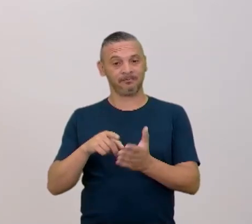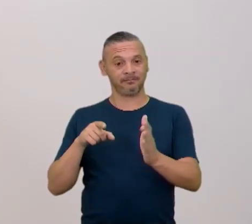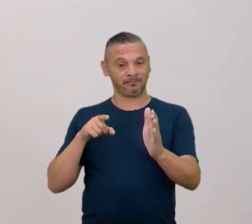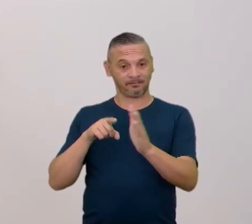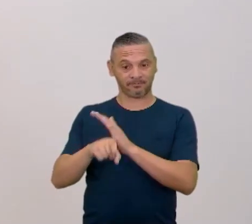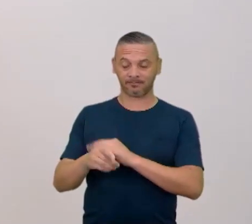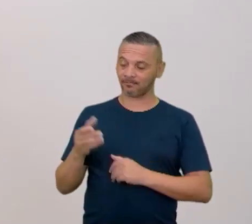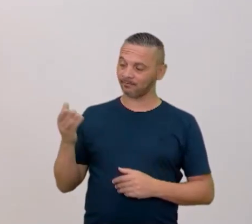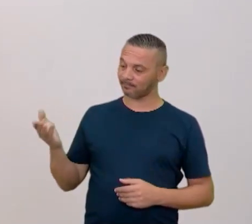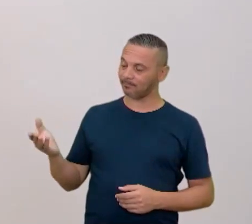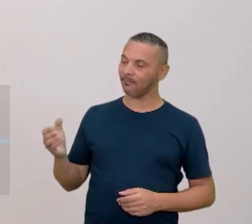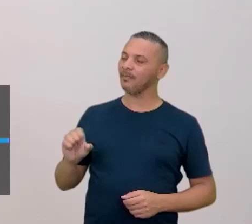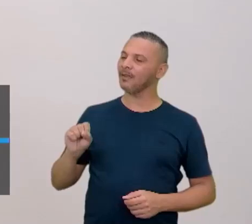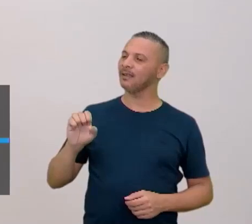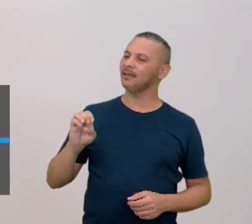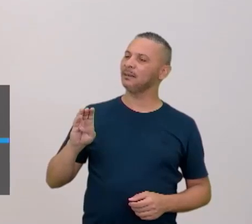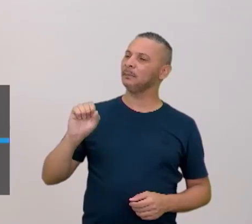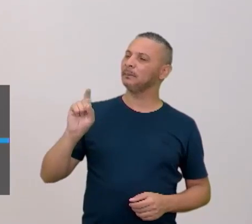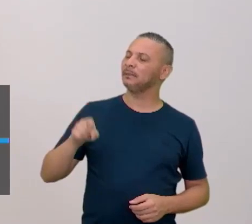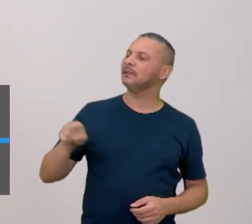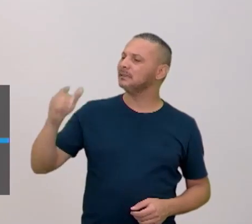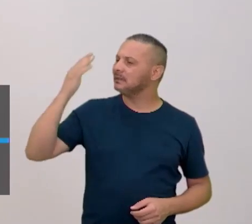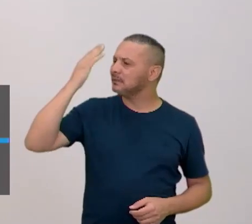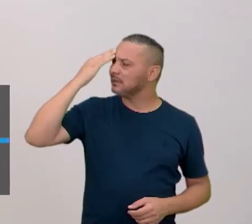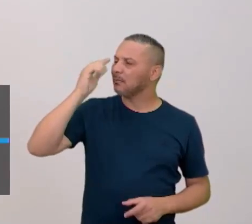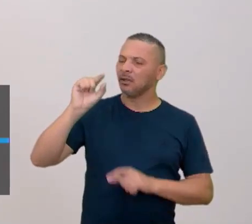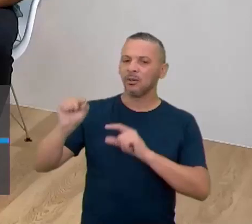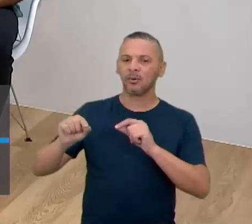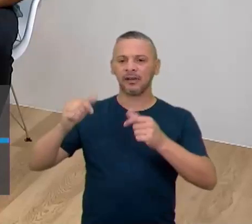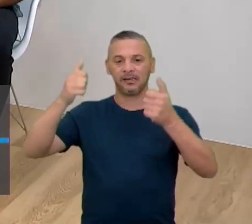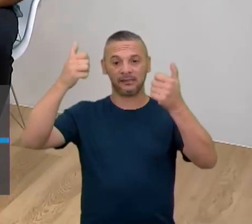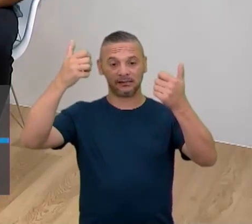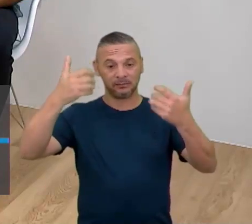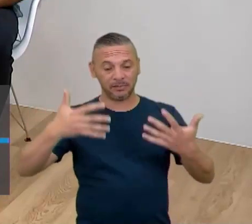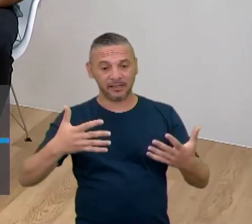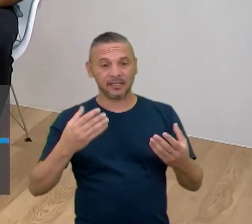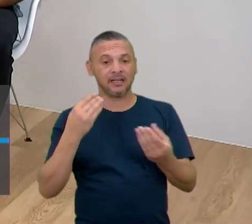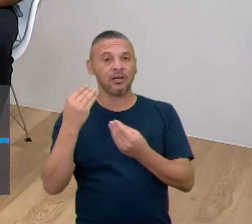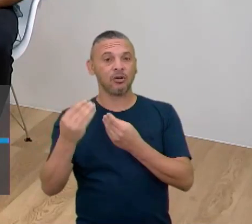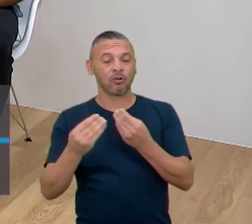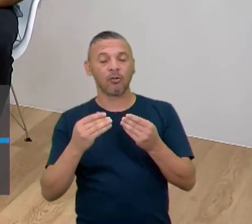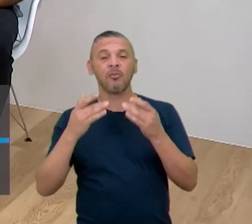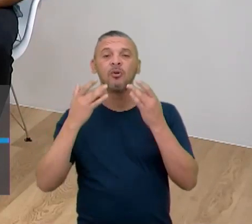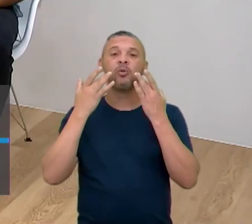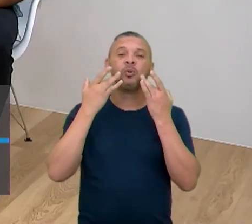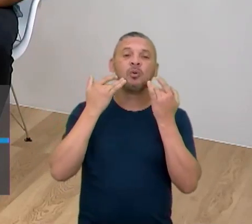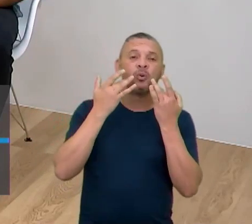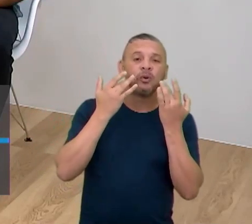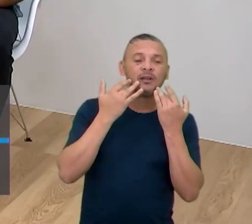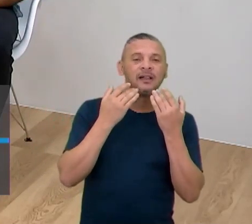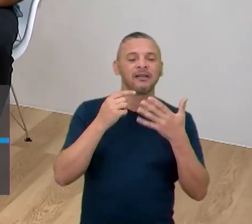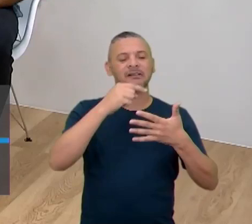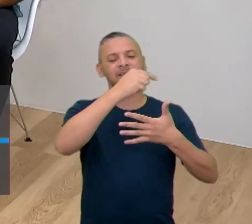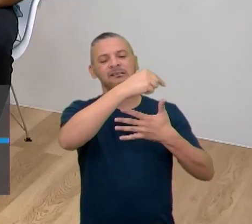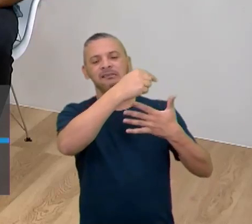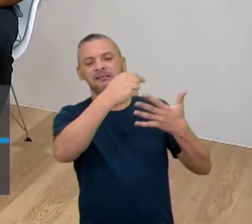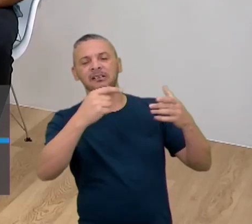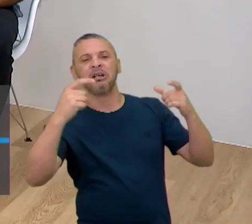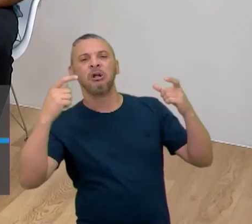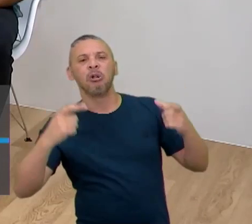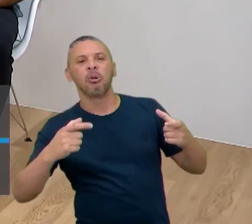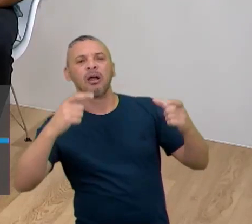nosso convidado. O que ele sabe, o que ele pode nos falar nesse primeiro momento sobre a questão do teatro e quais são os locais